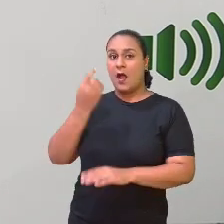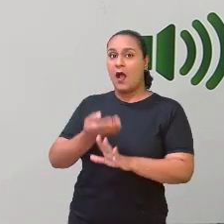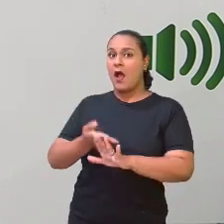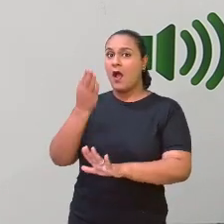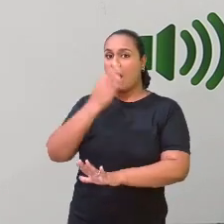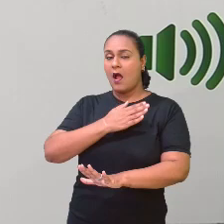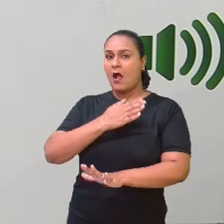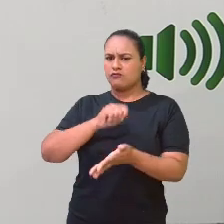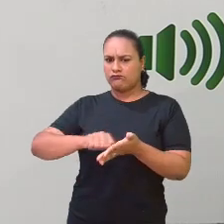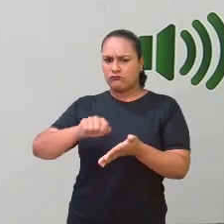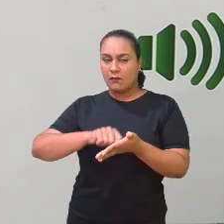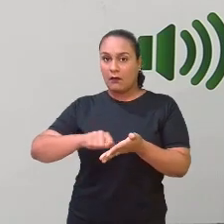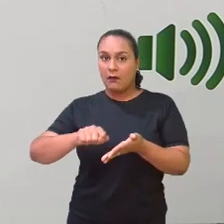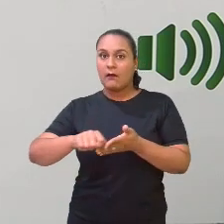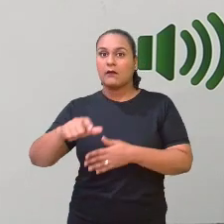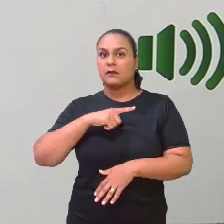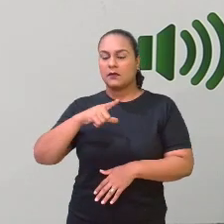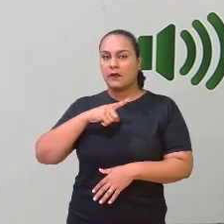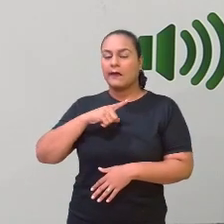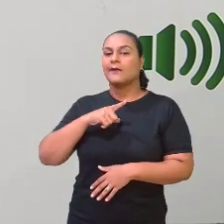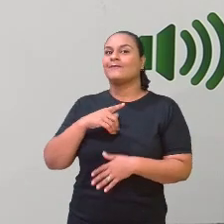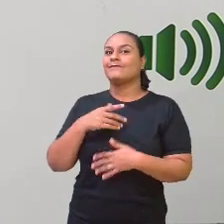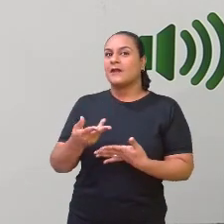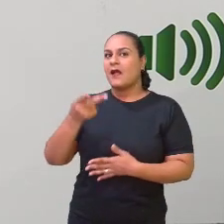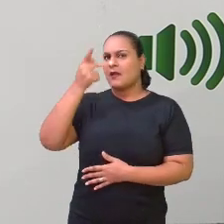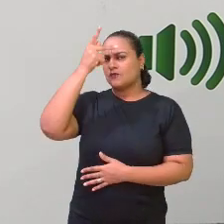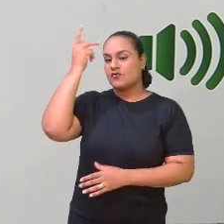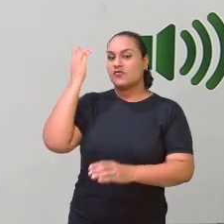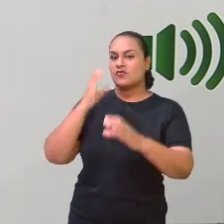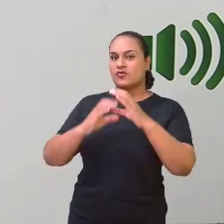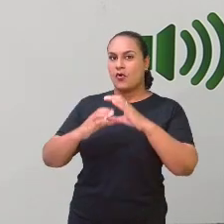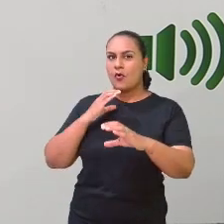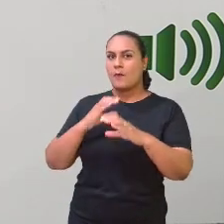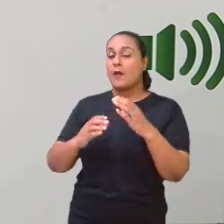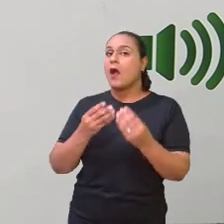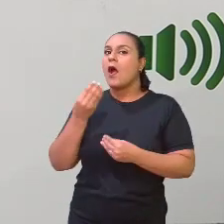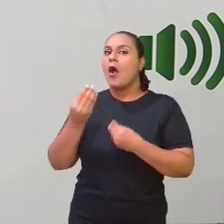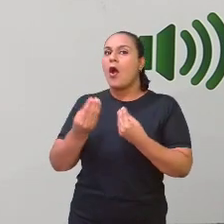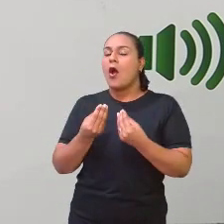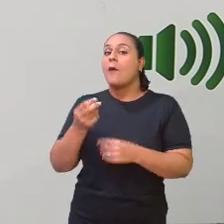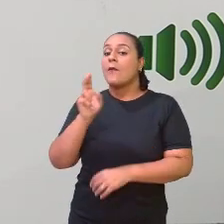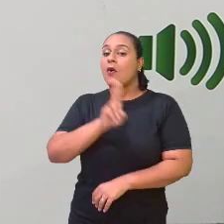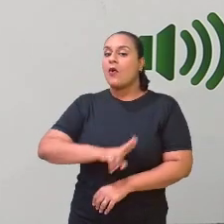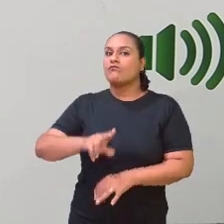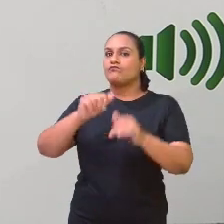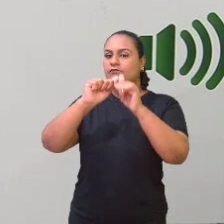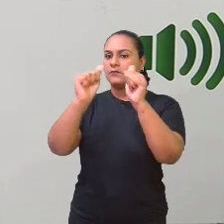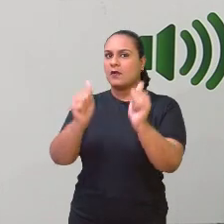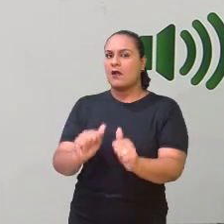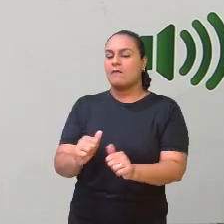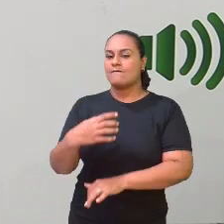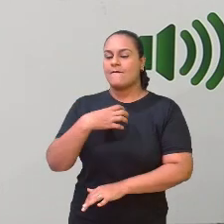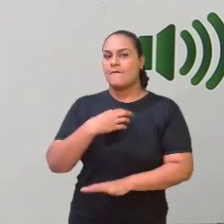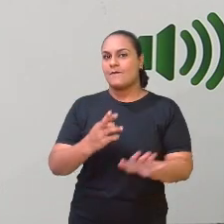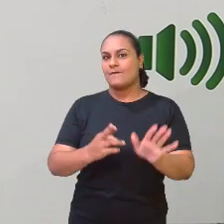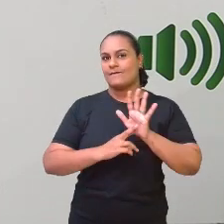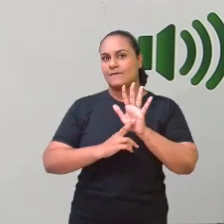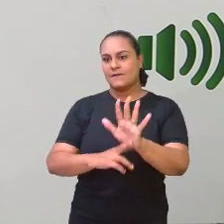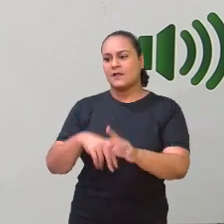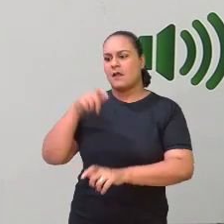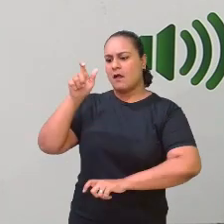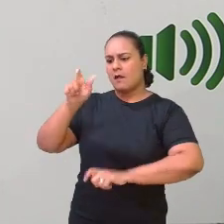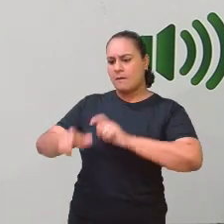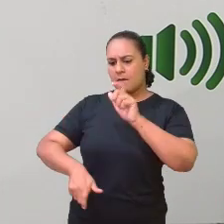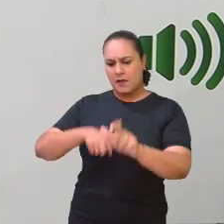as pessoas já se comunicam através da arte. E a forma de representar os seres humanos,